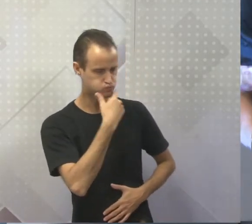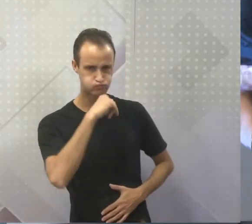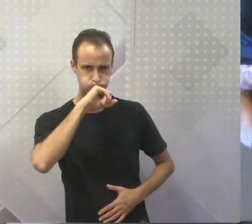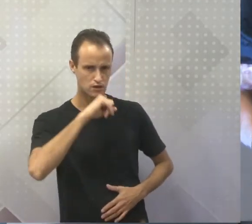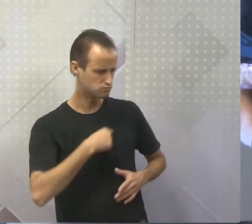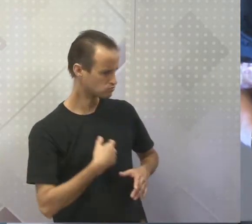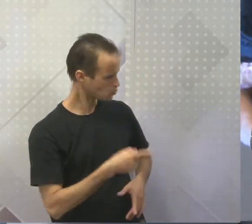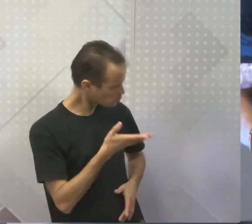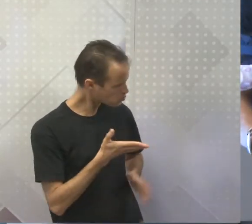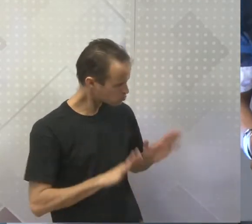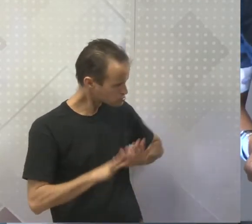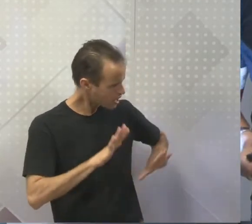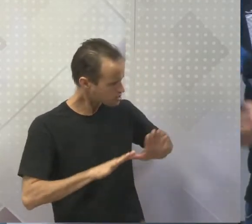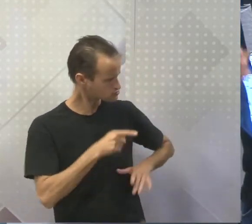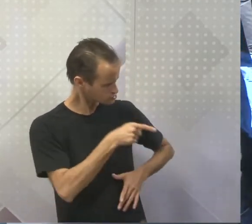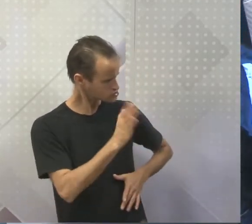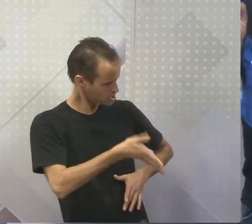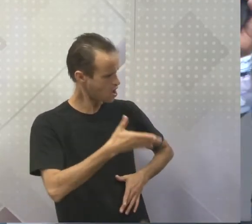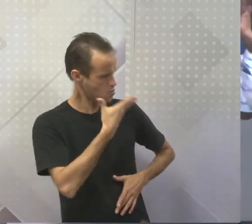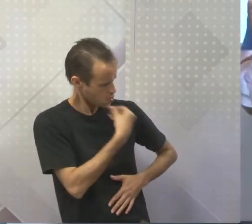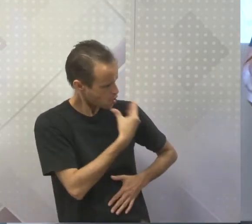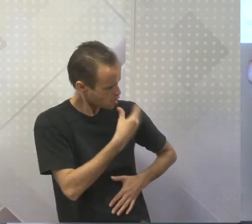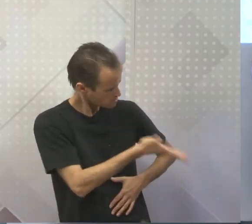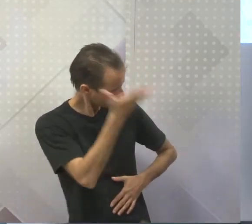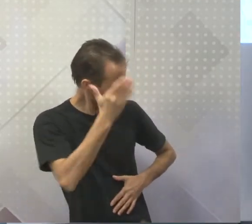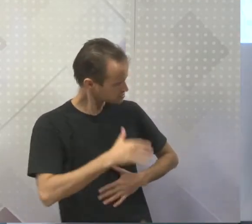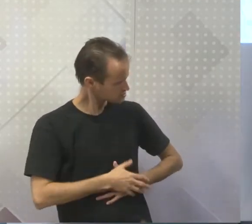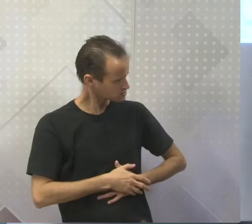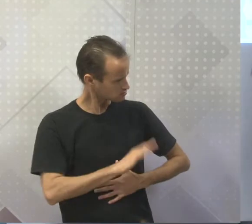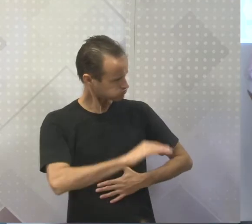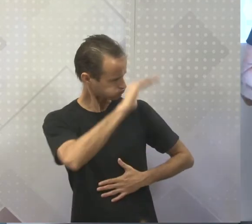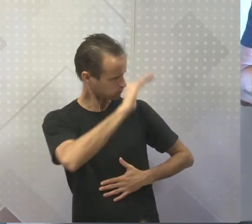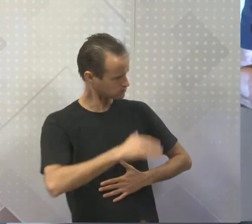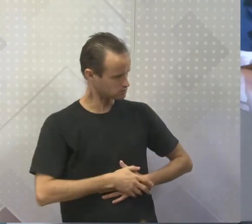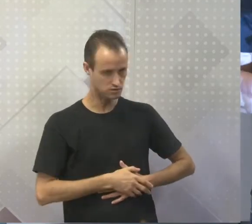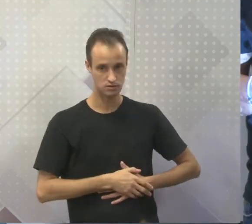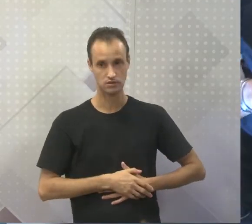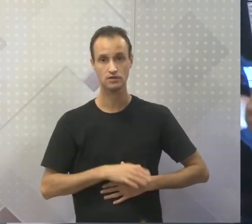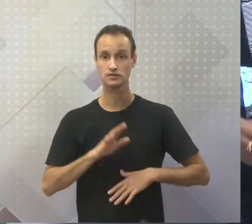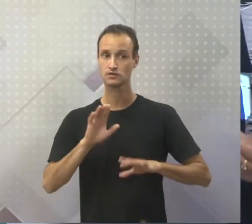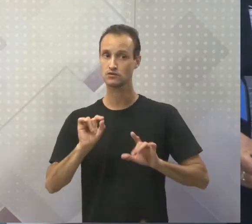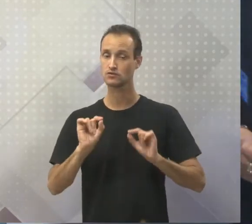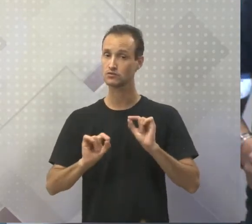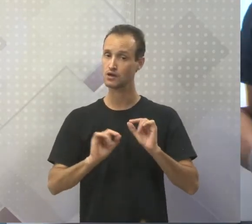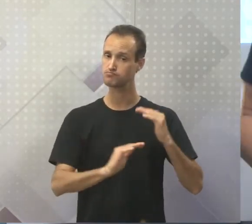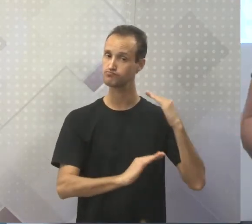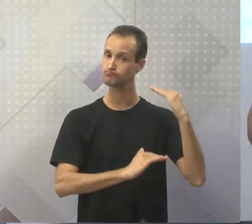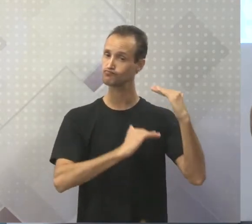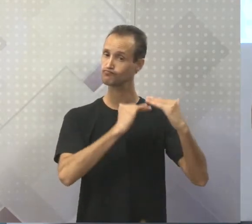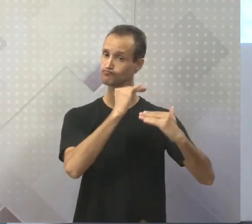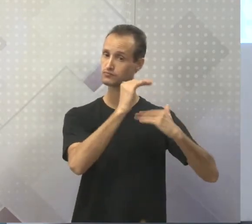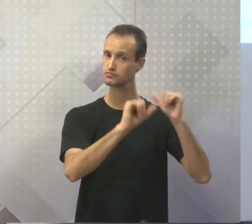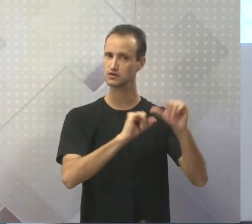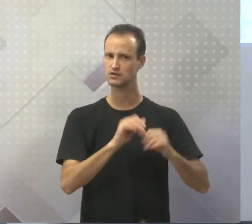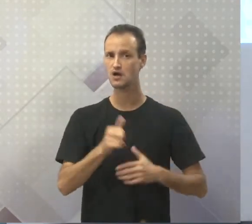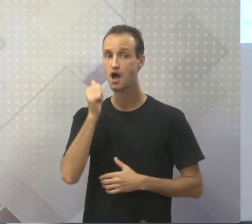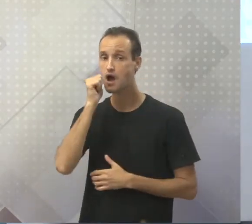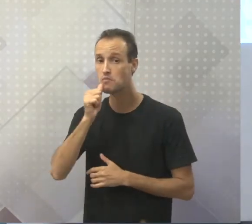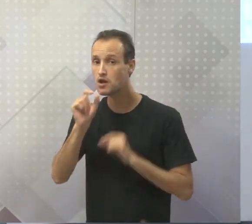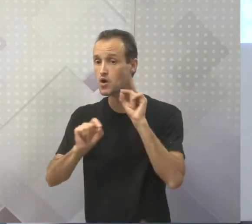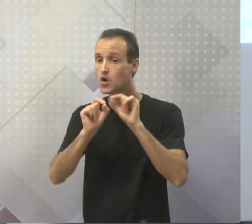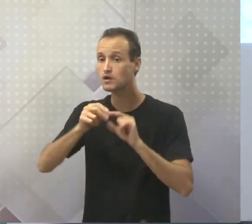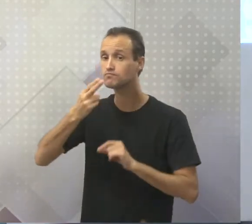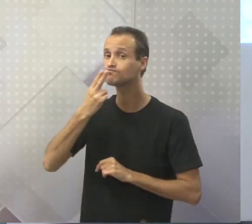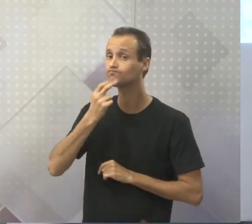homem. Veja que você, se tocou, mas o luto foi menor. O da mulher é com sangue, o da mulher